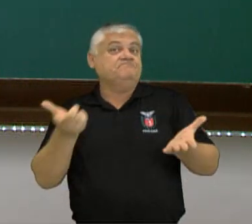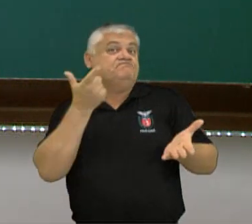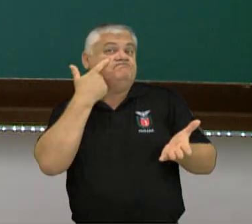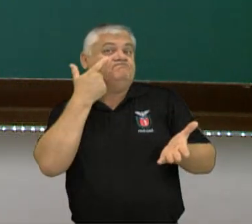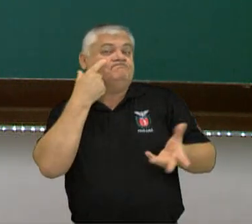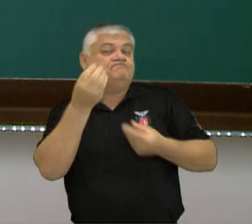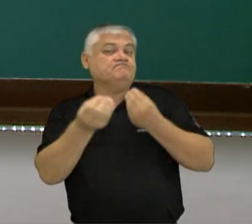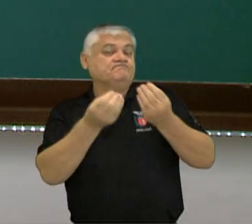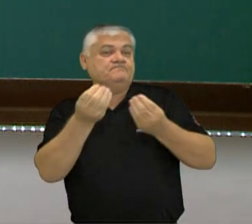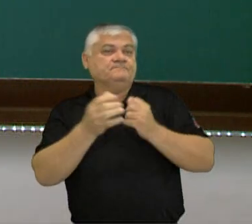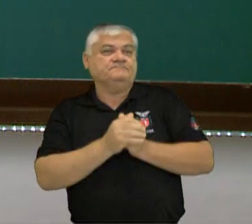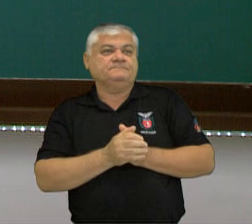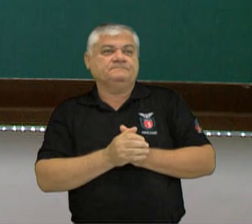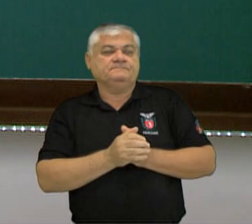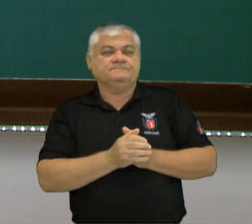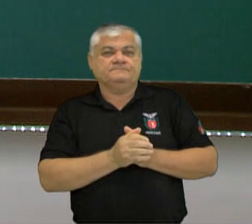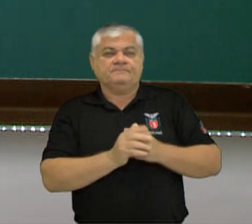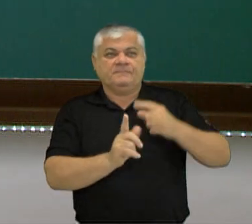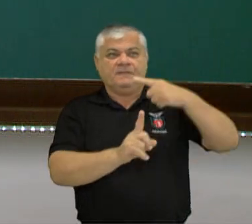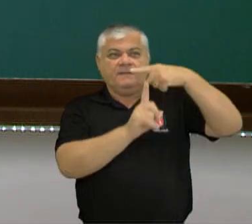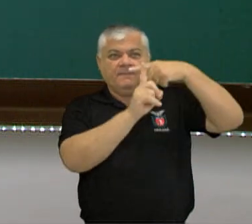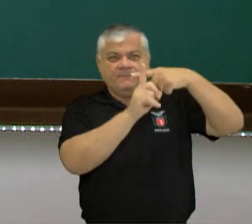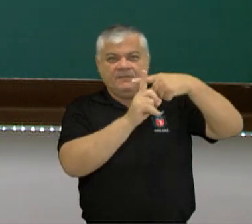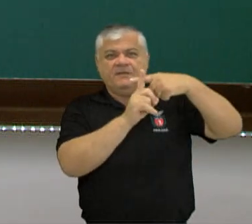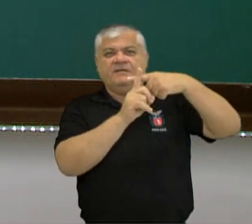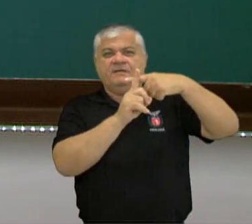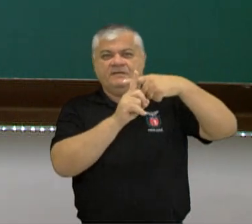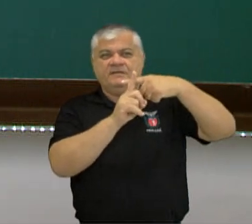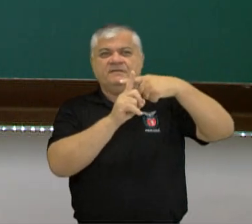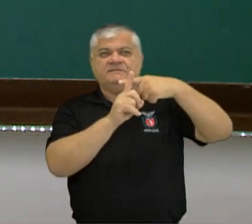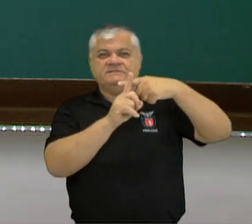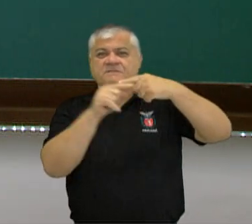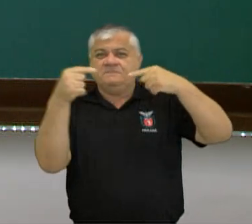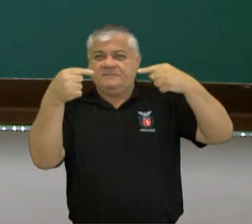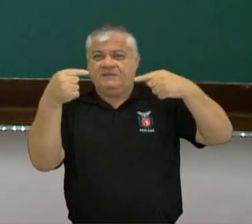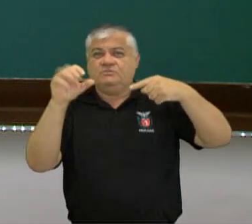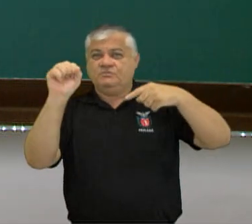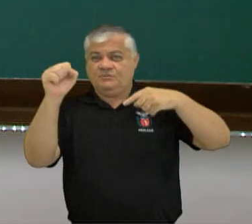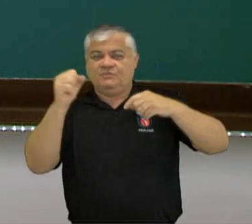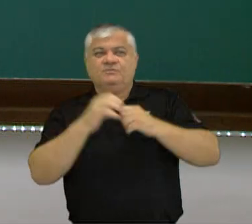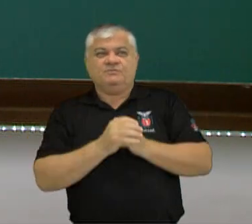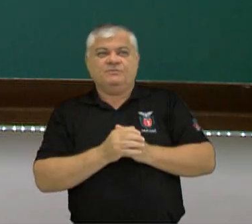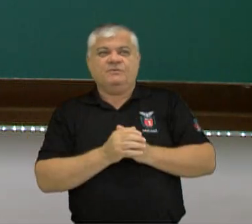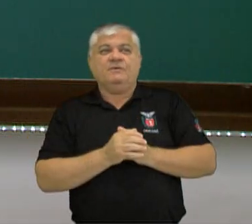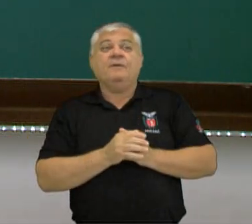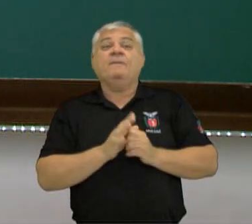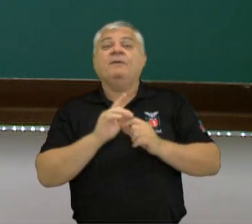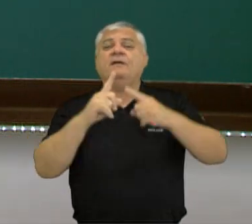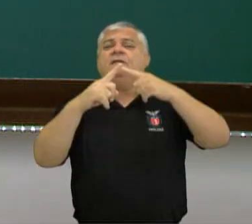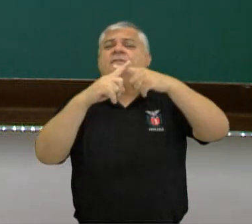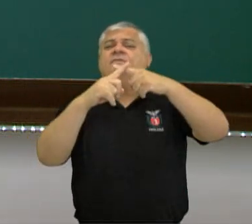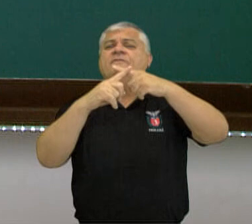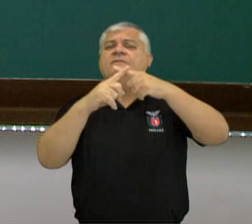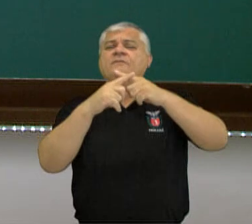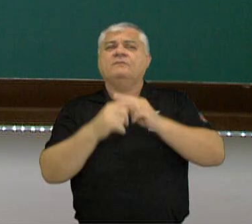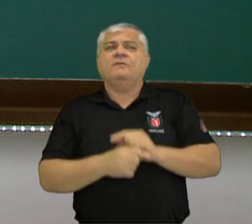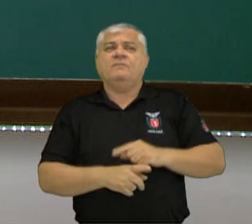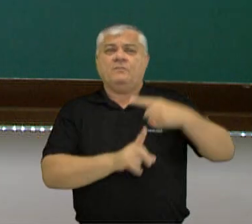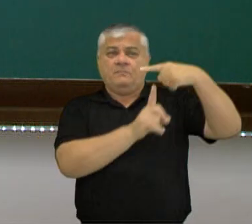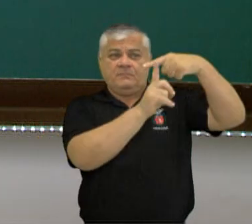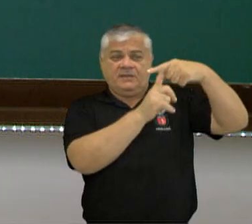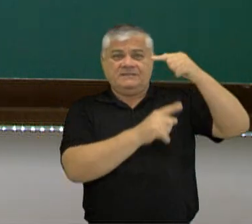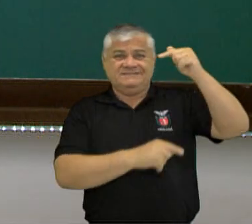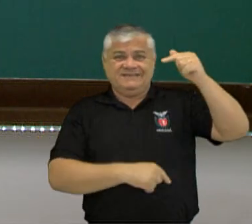essas propriedades. Observem aqui, foi feito a multiplicação de números inteiros, foi aplicada a regrinha de